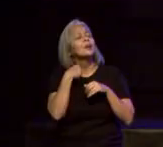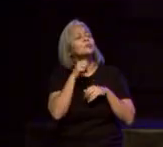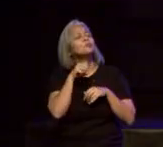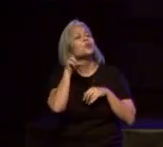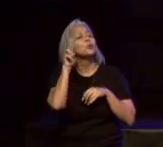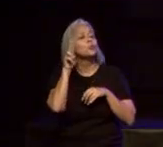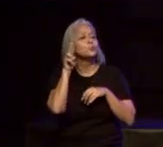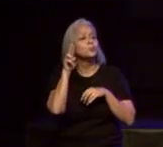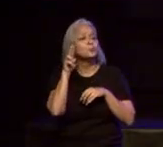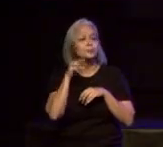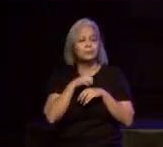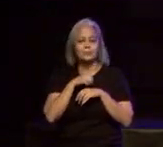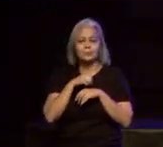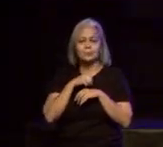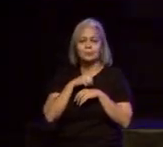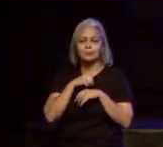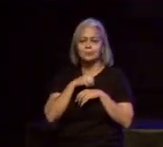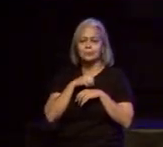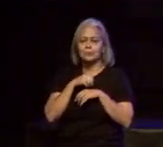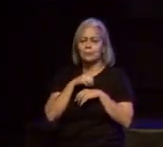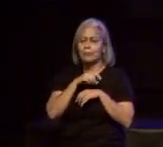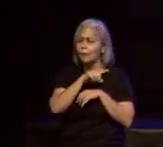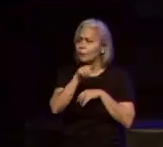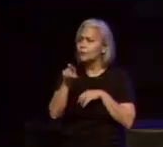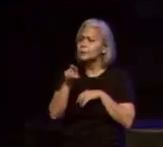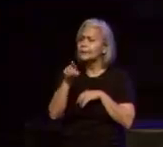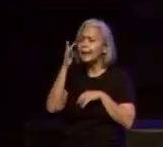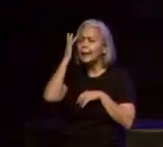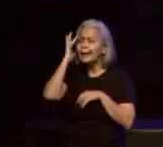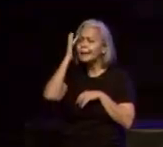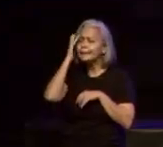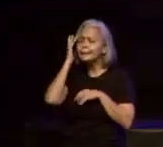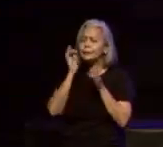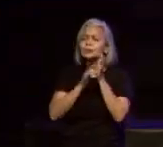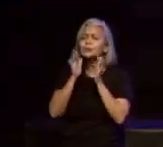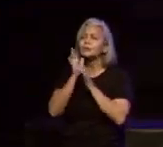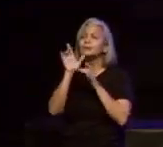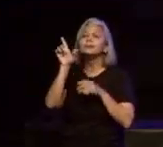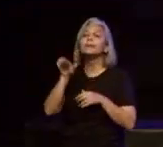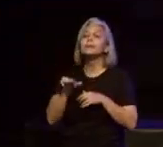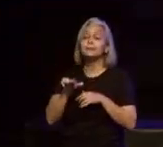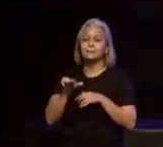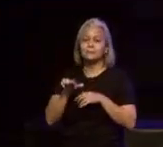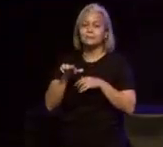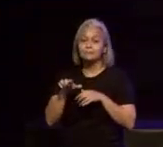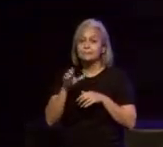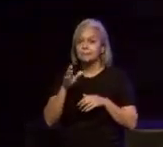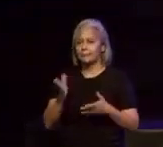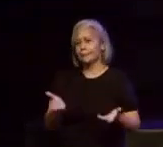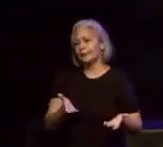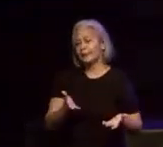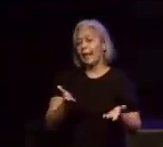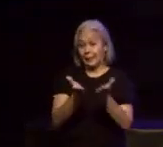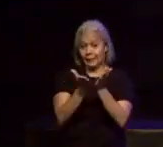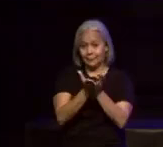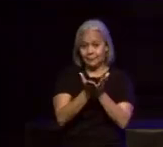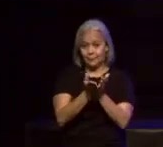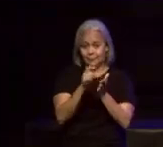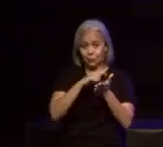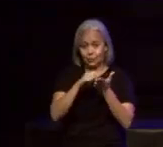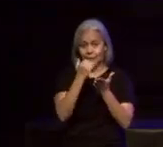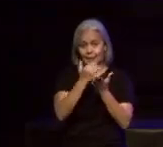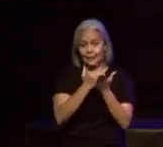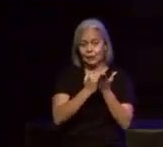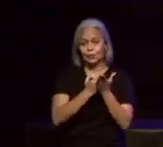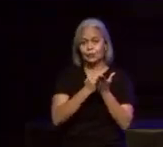hoje. Quem você diz que eu sou? E antes que alguém sugerisse uma resposta